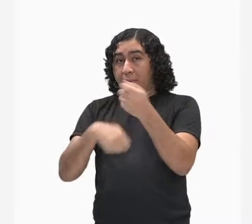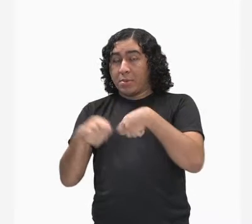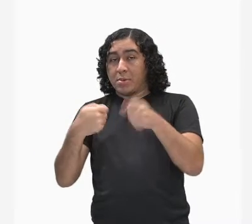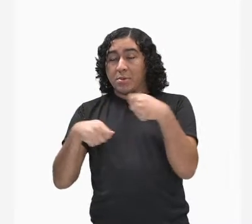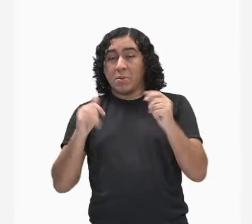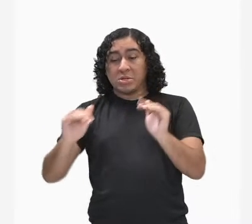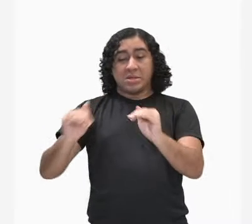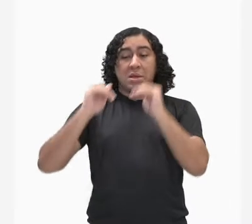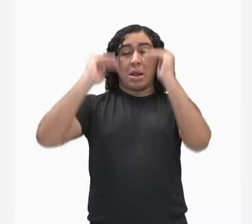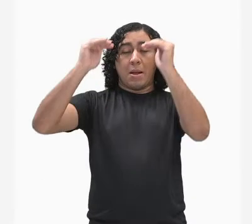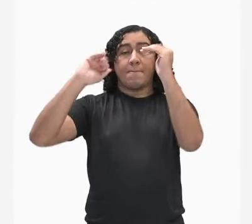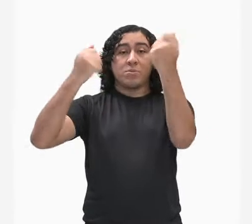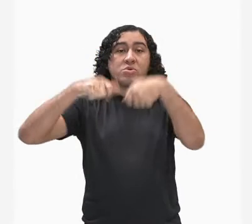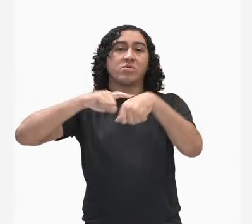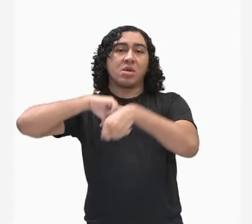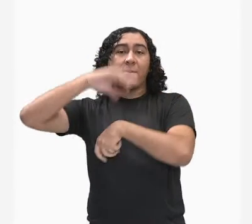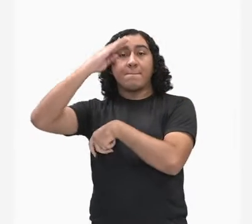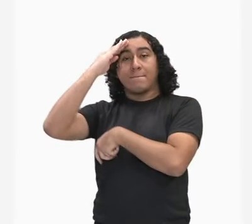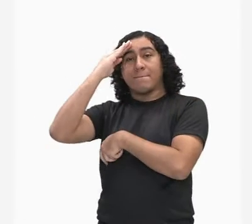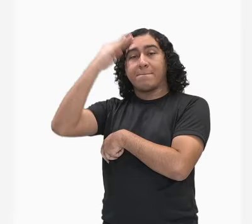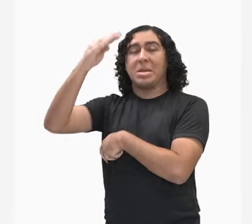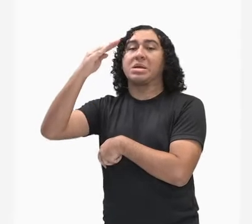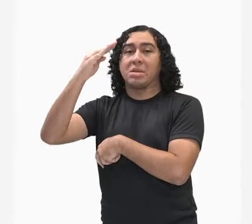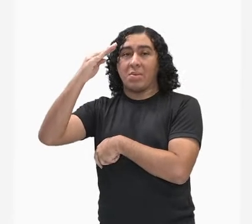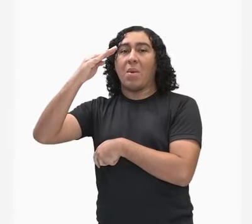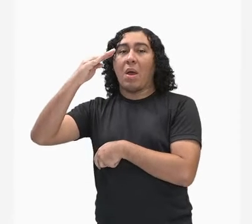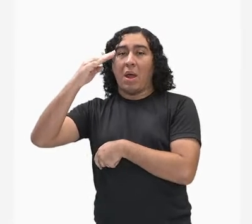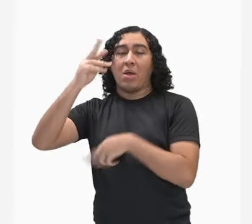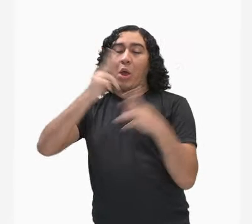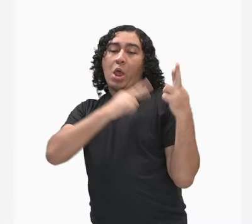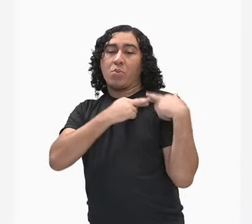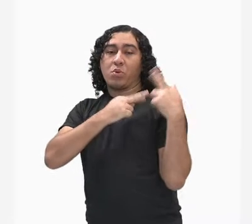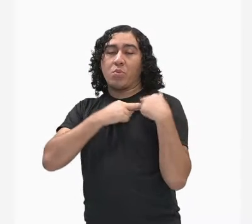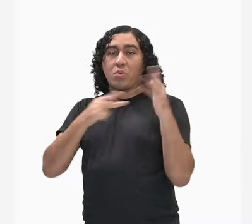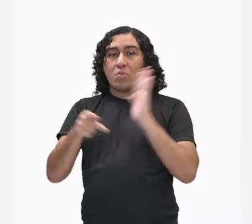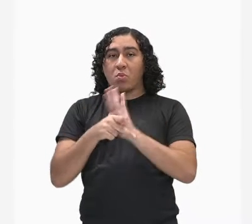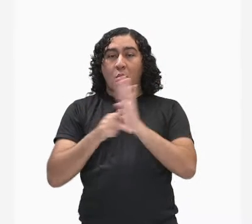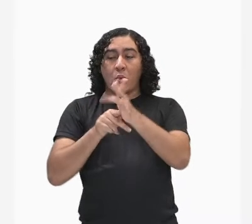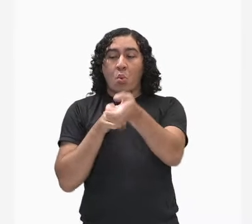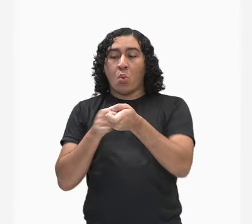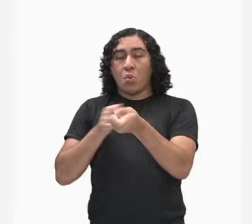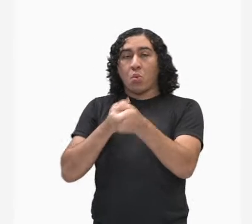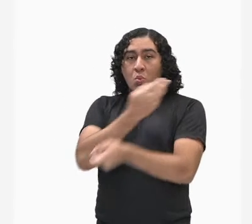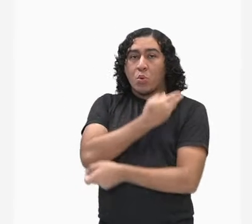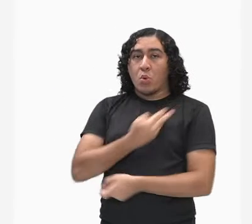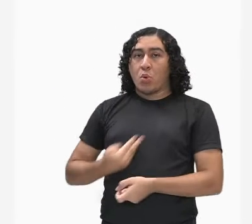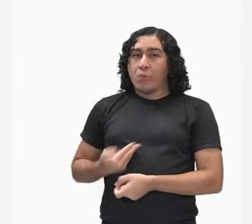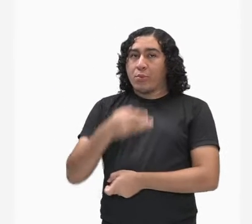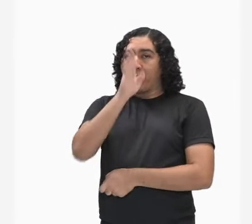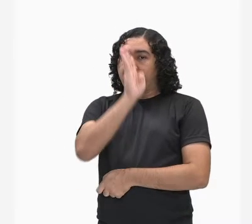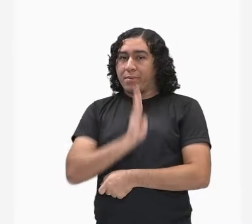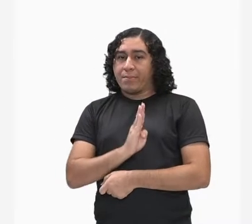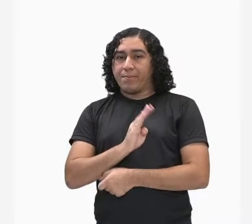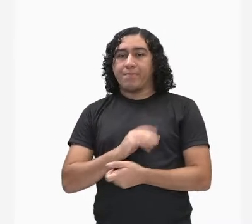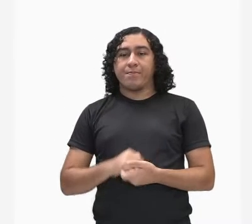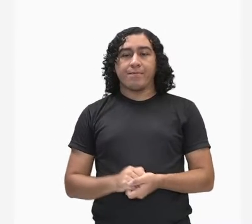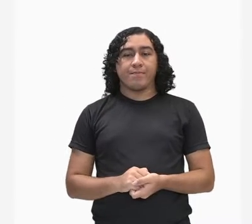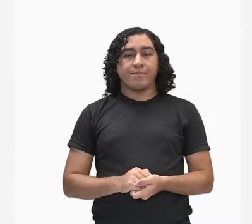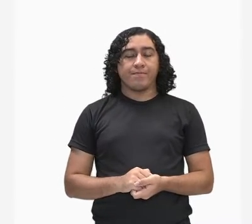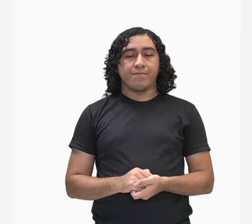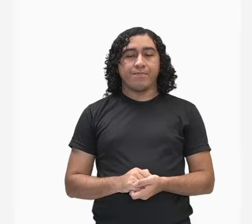podiam ocupar os principais postos da administração pública do Brasil. Vejam lá, então era